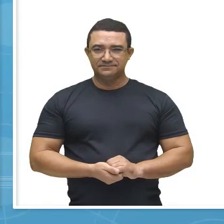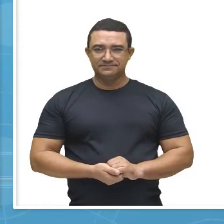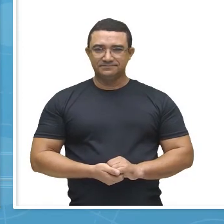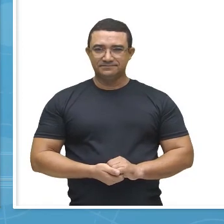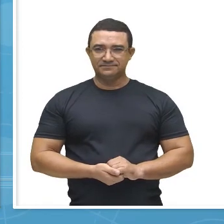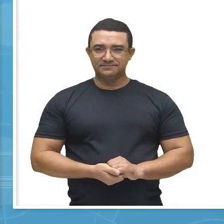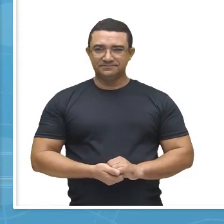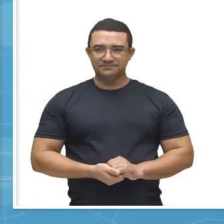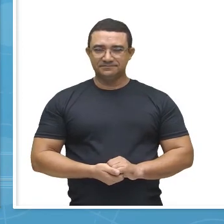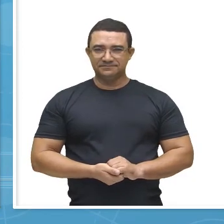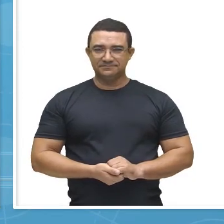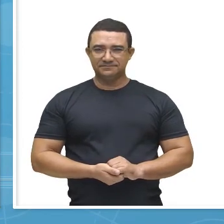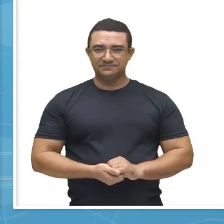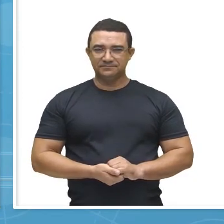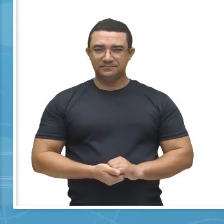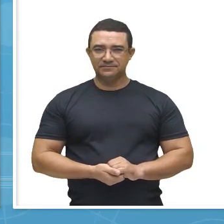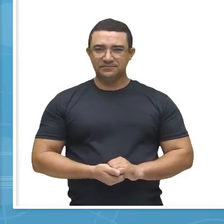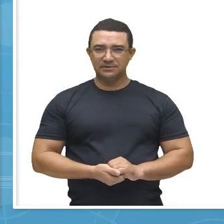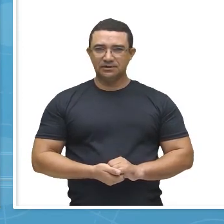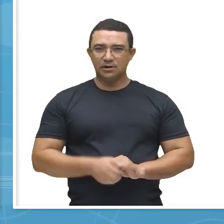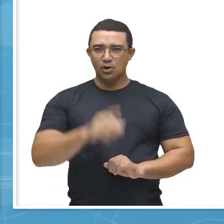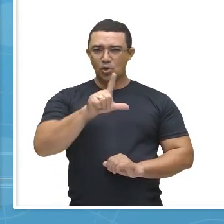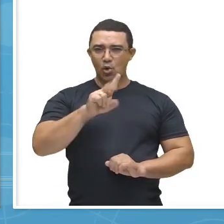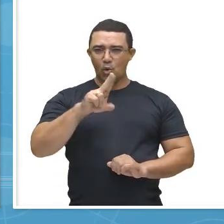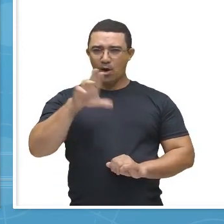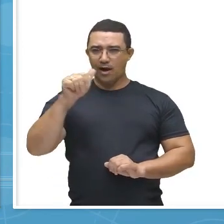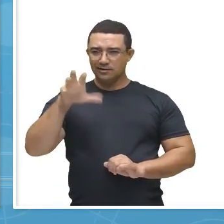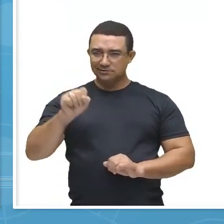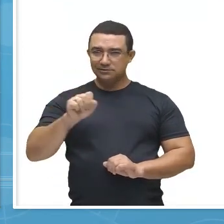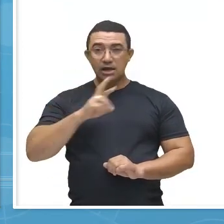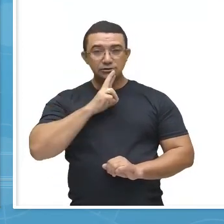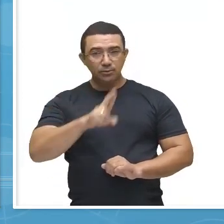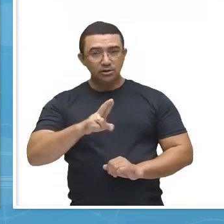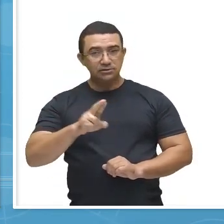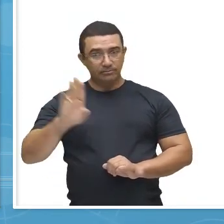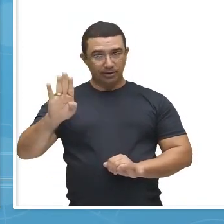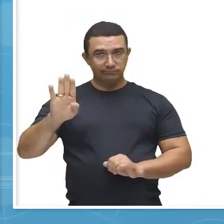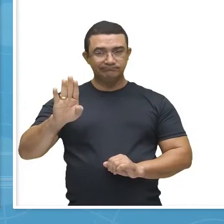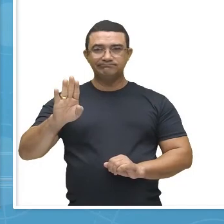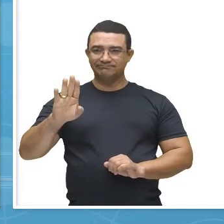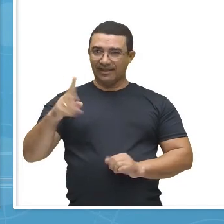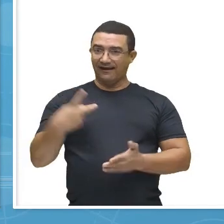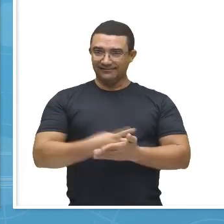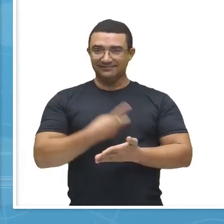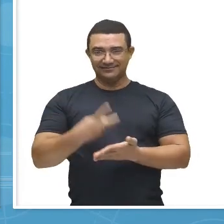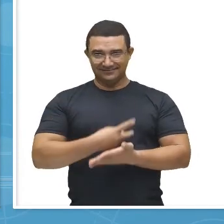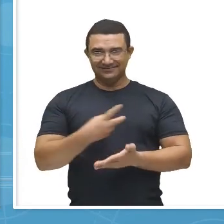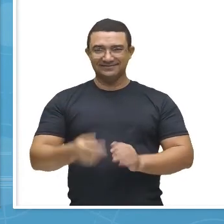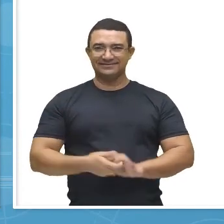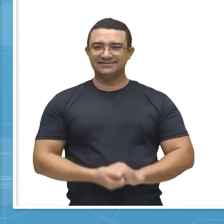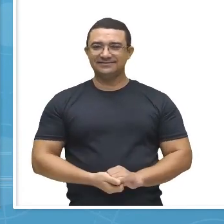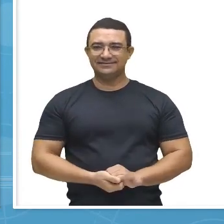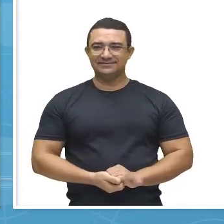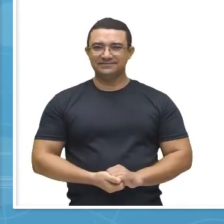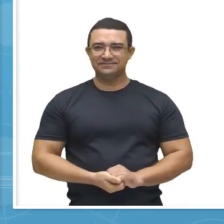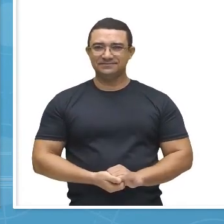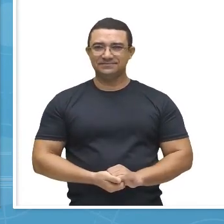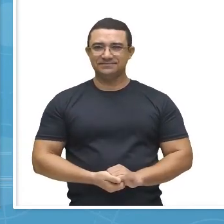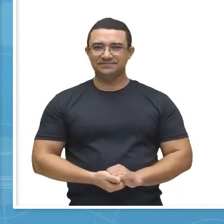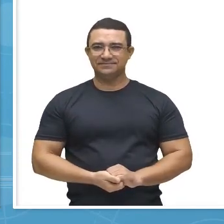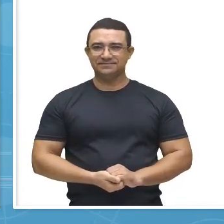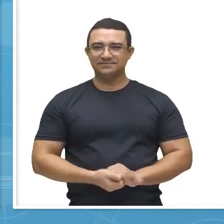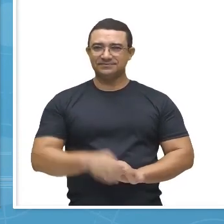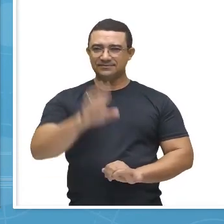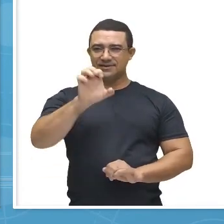eu sei que aqui o Lucas Serrão colocou B, tá errado, Lucas, né? Mas o